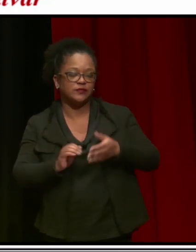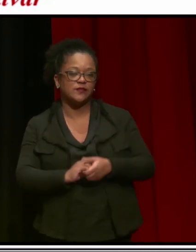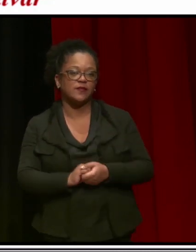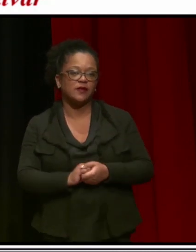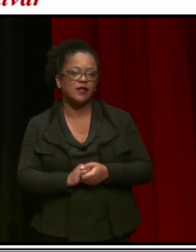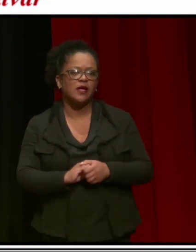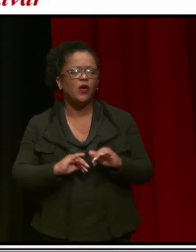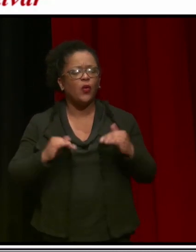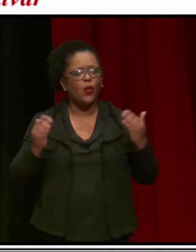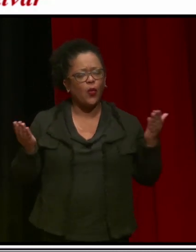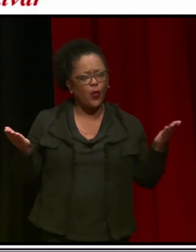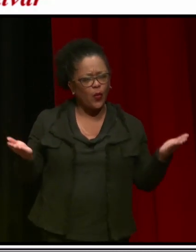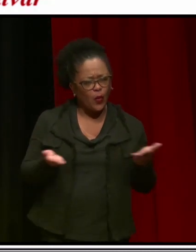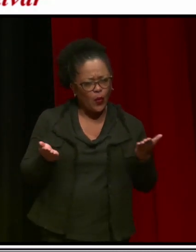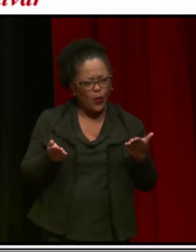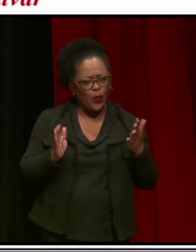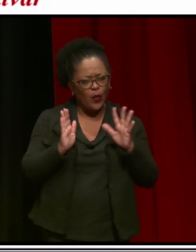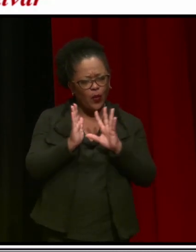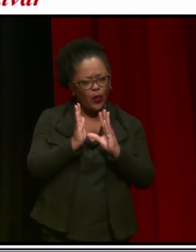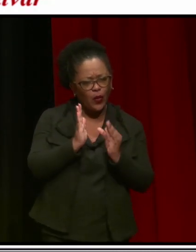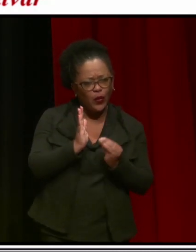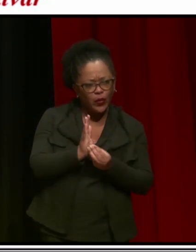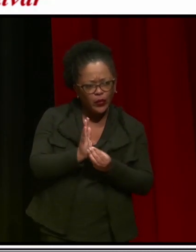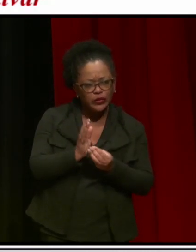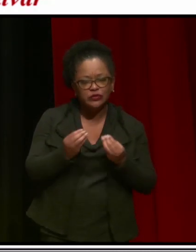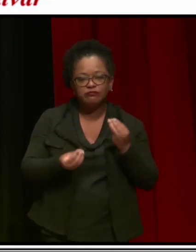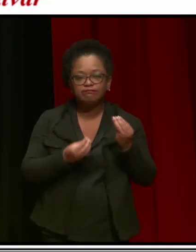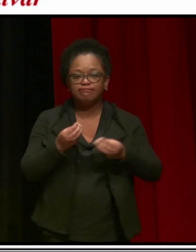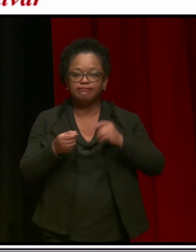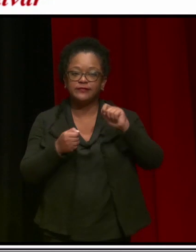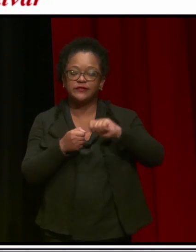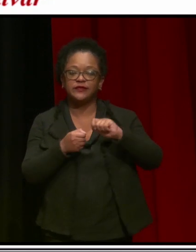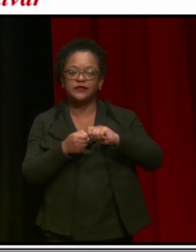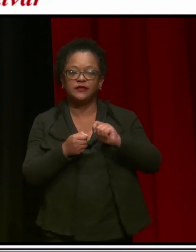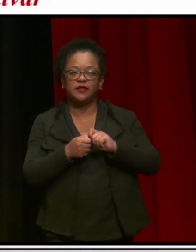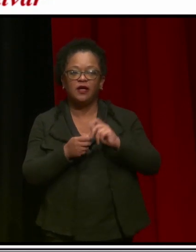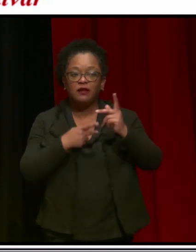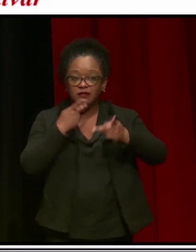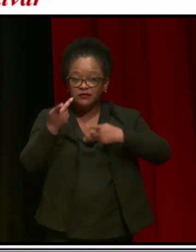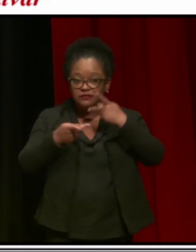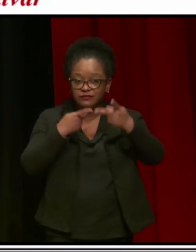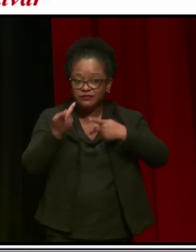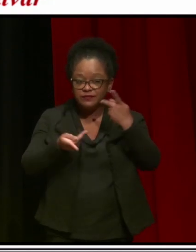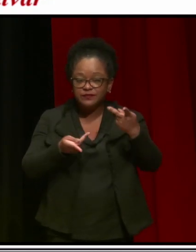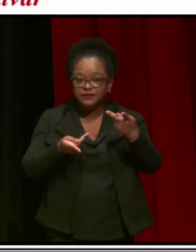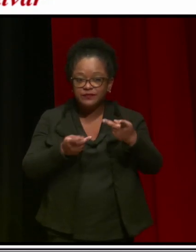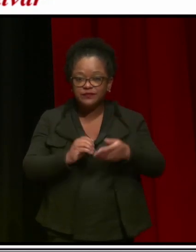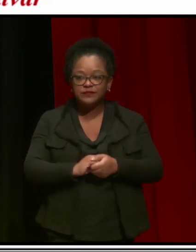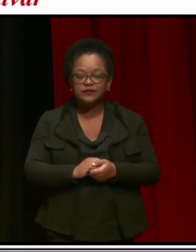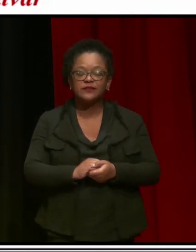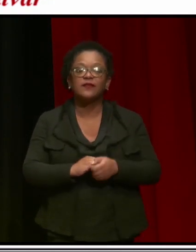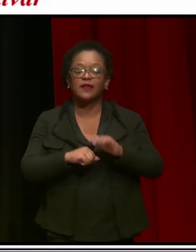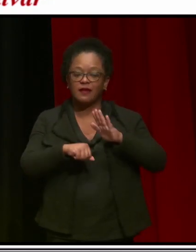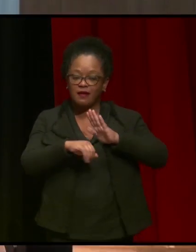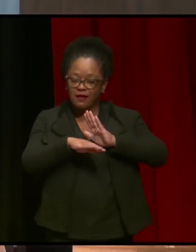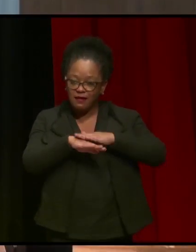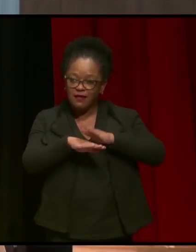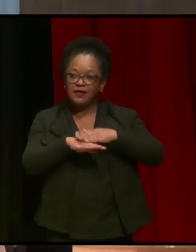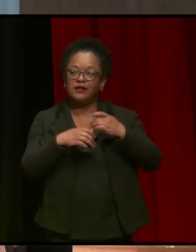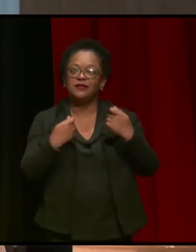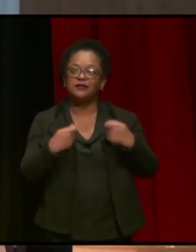ministério da igreja hoje? Vamos voltar aquela mamãe ali, É só de palavra? Tem que ser de ação. Vocês estão